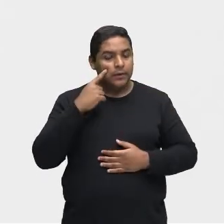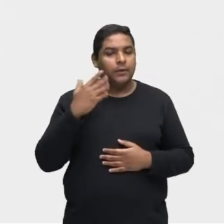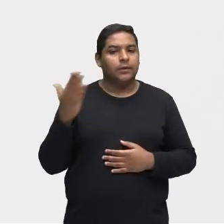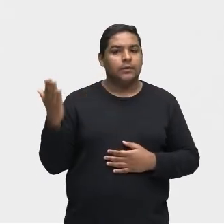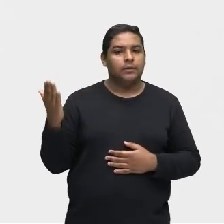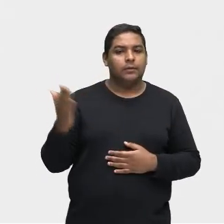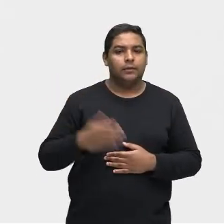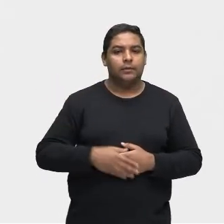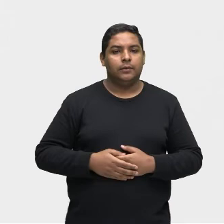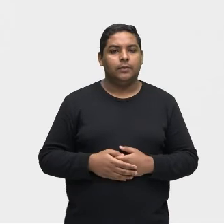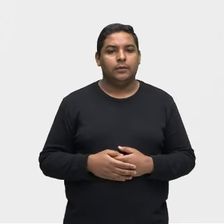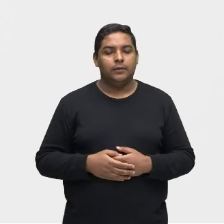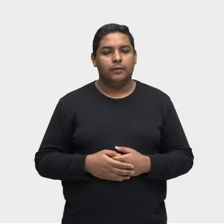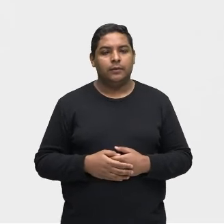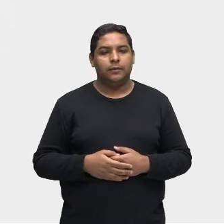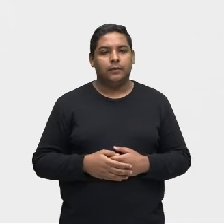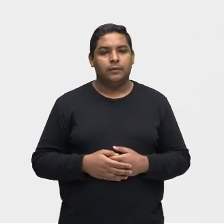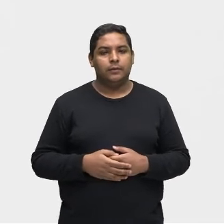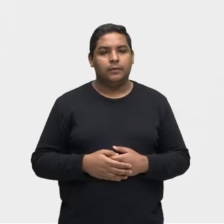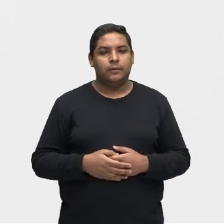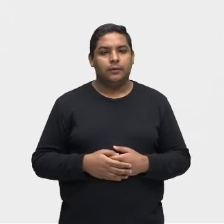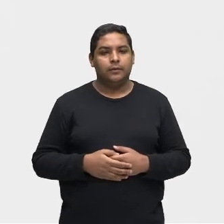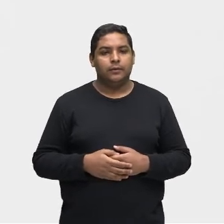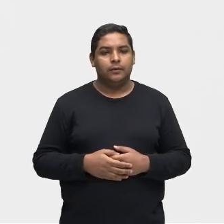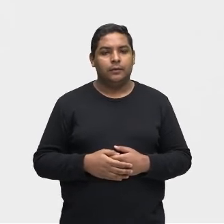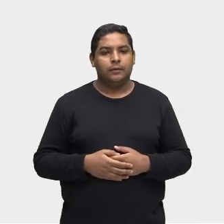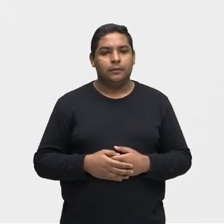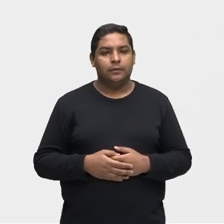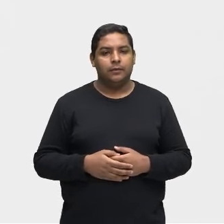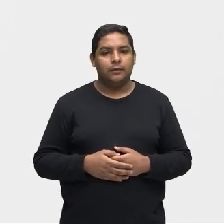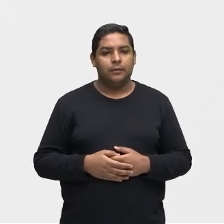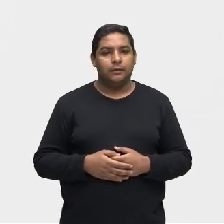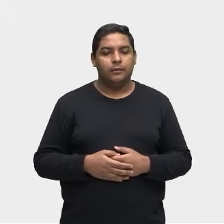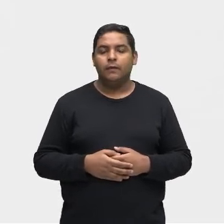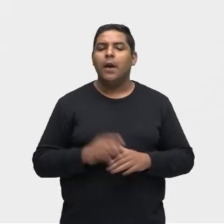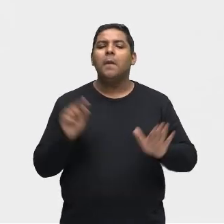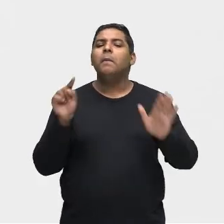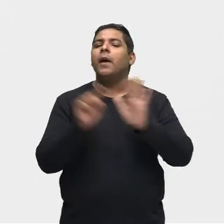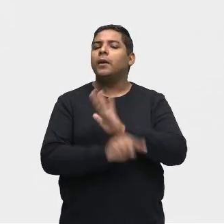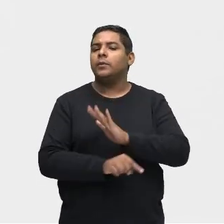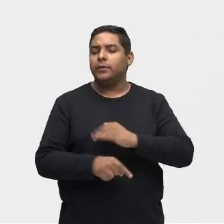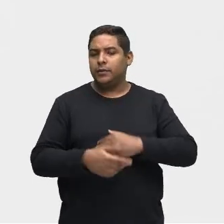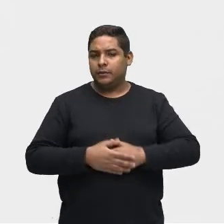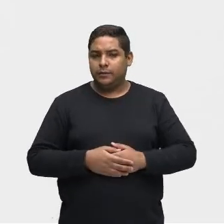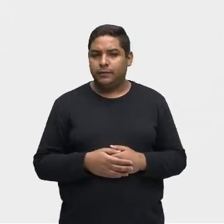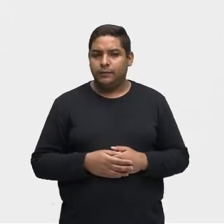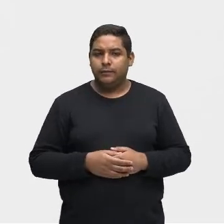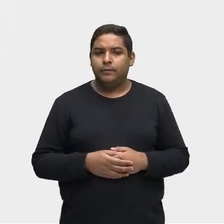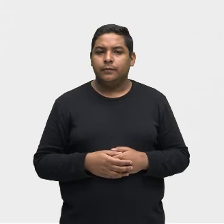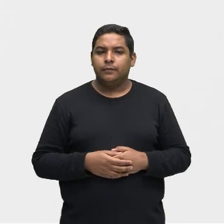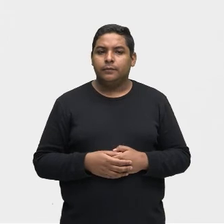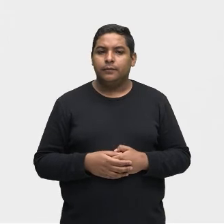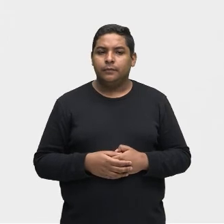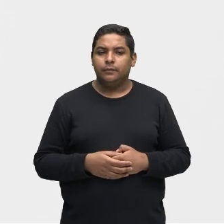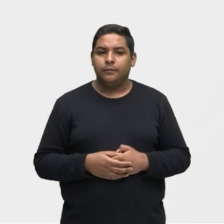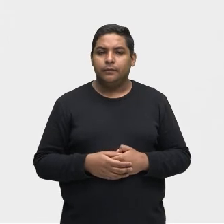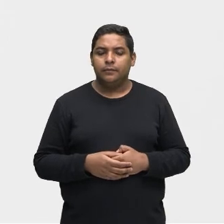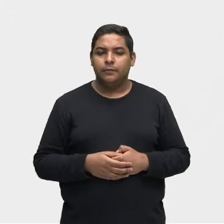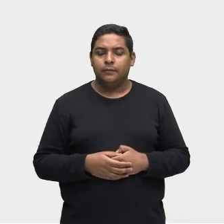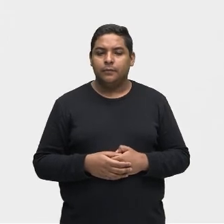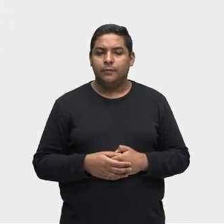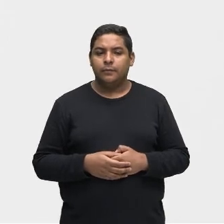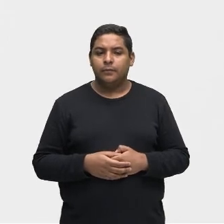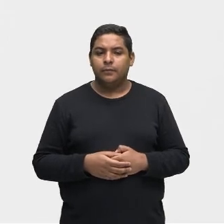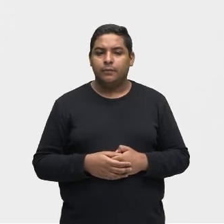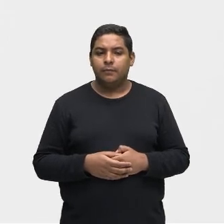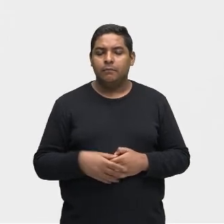olho, né? E aí você vai fazer exatamente a seguinte pergunta, ó. Qual é a pergunta? Quem é maior e